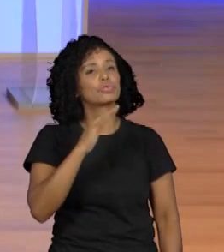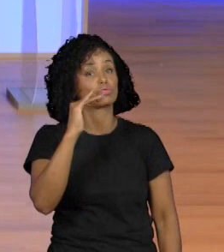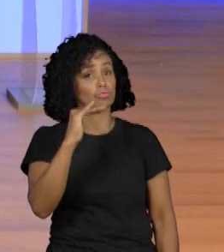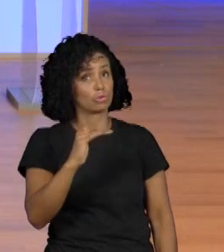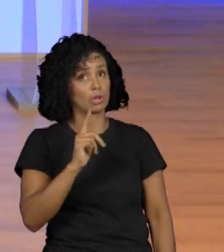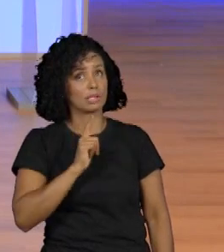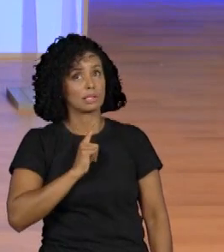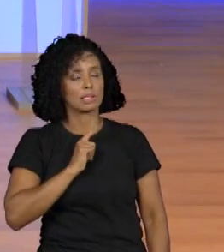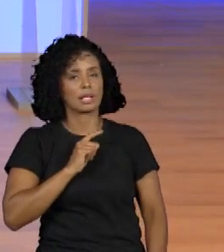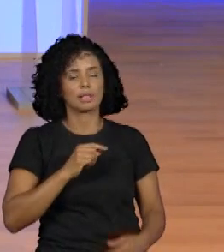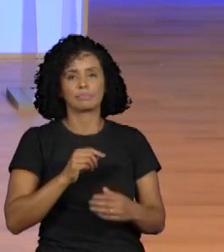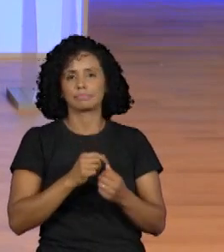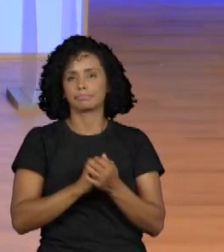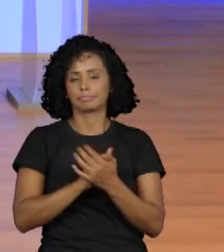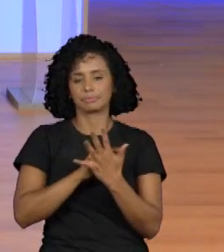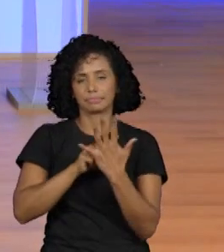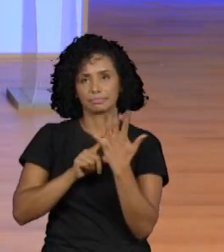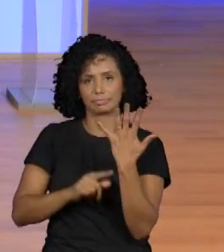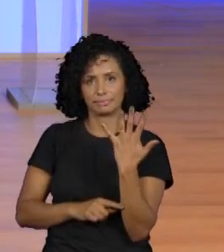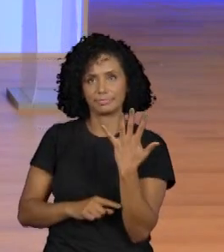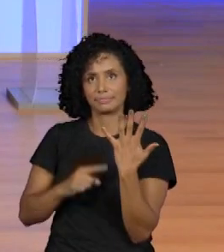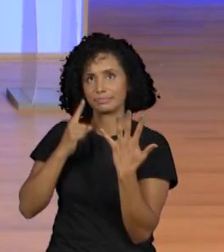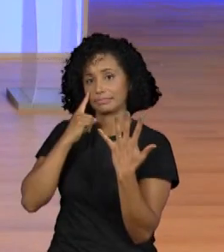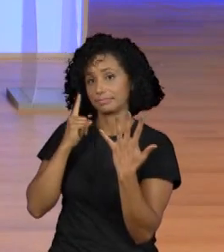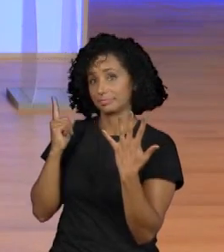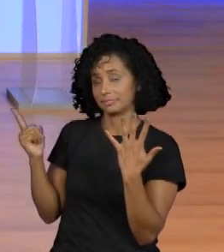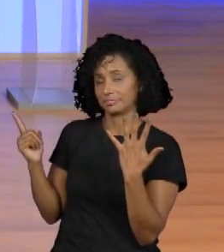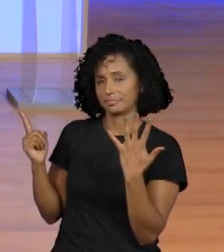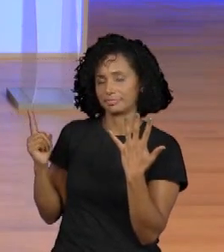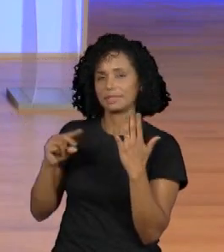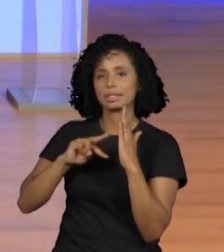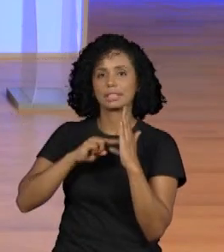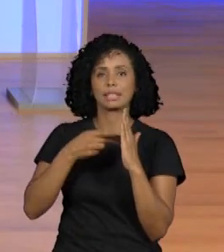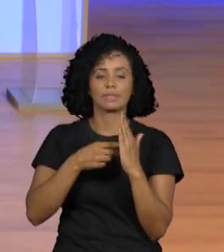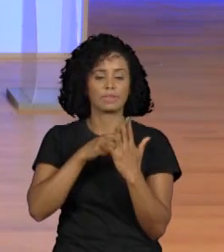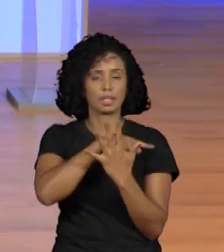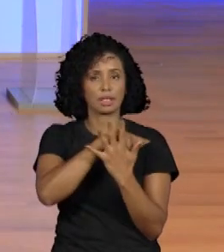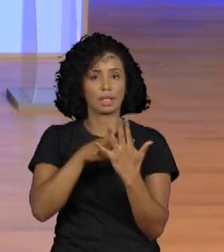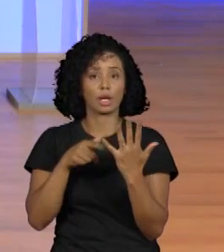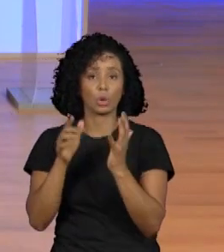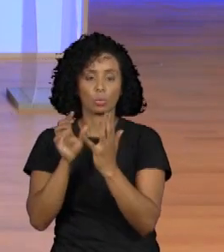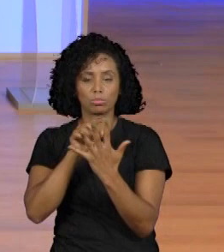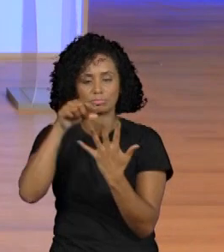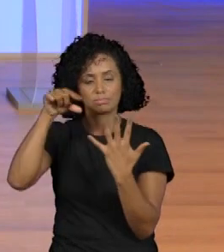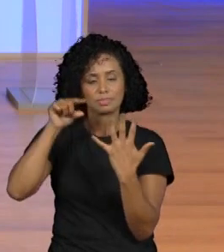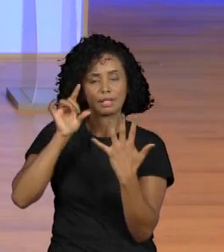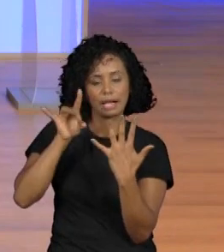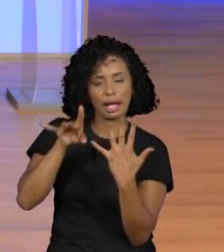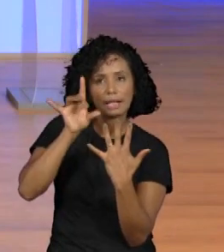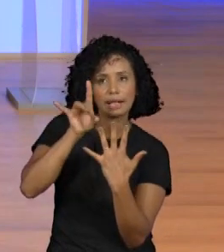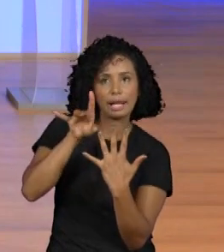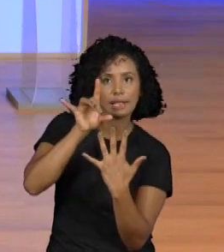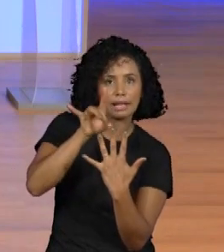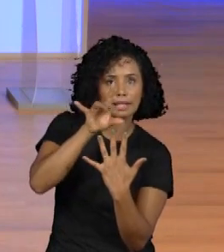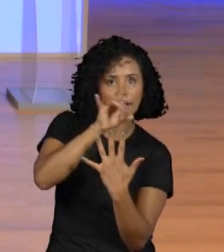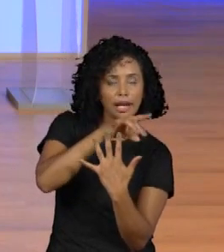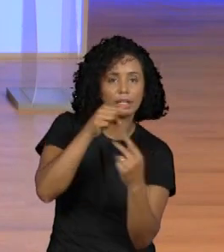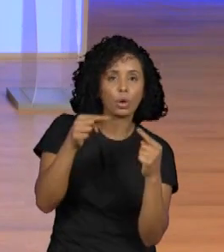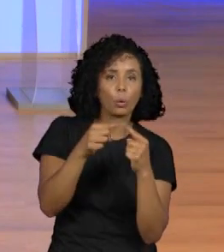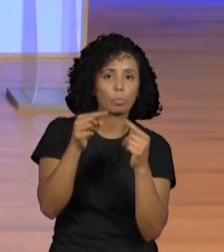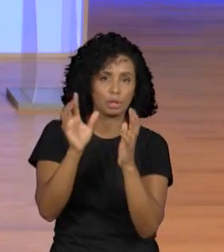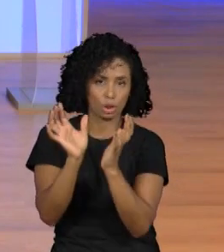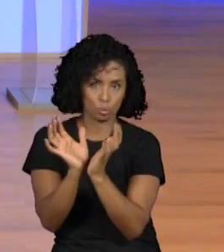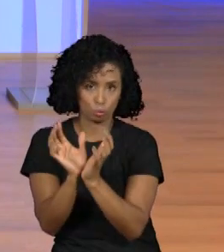mãos 5 palitinhos, representando aí esses 5 grupos. É como se cada palitinho valesse 10. Então, ele